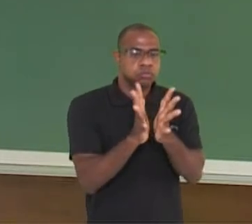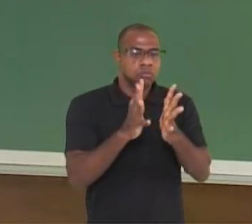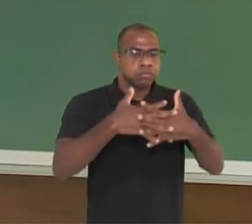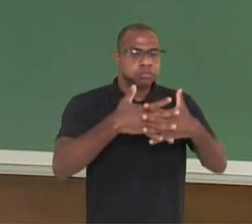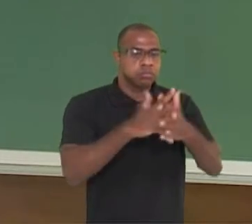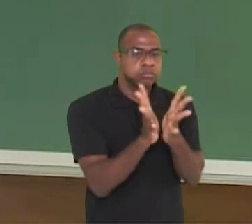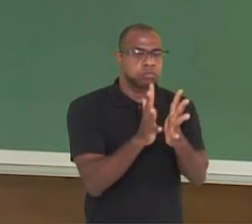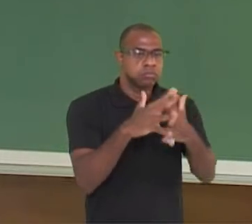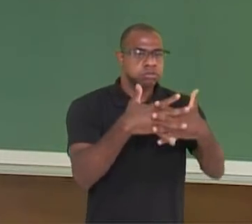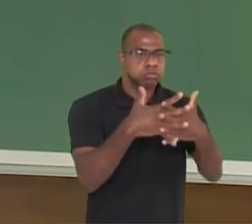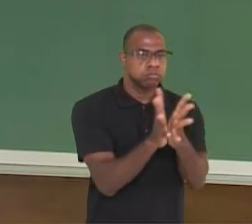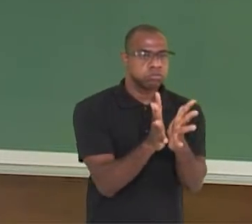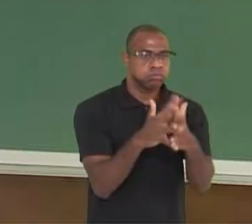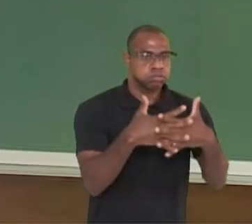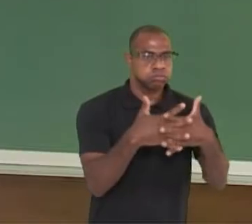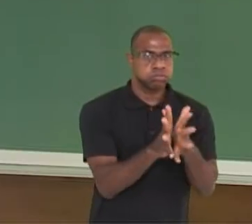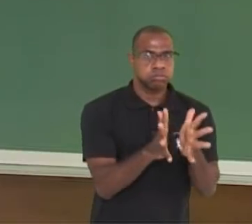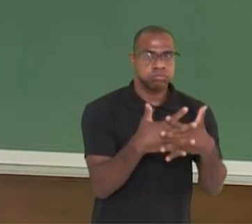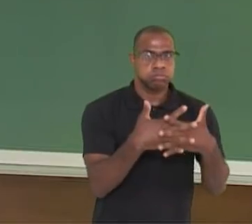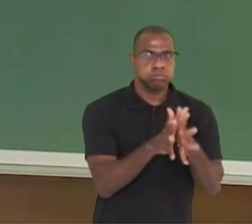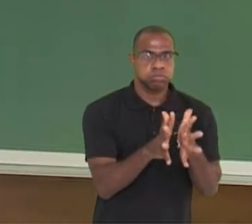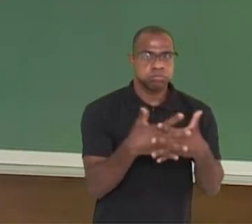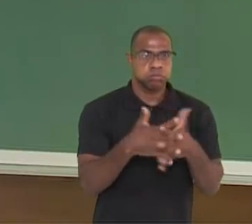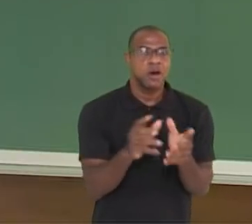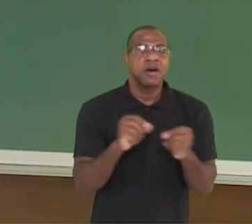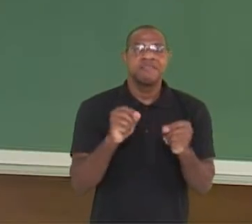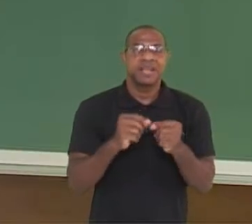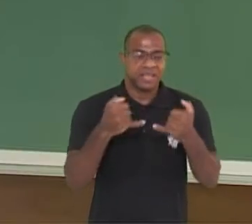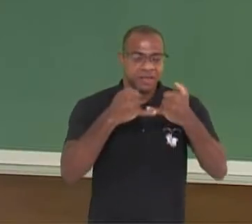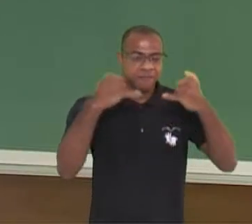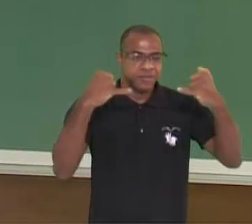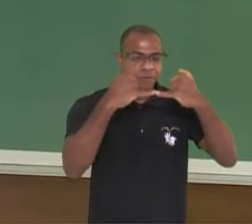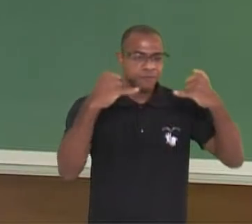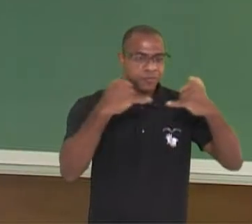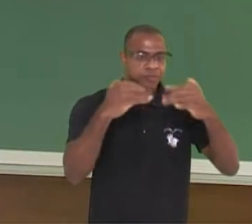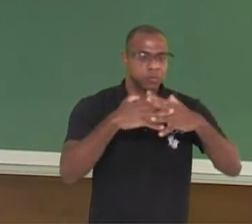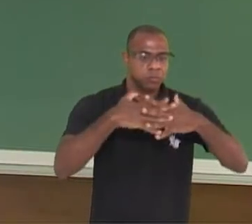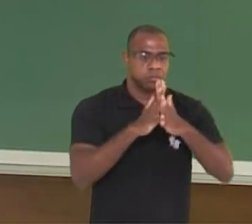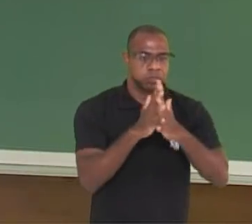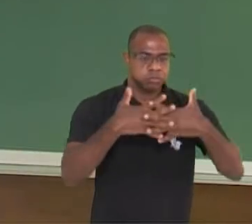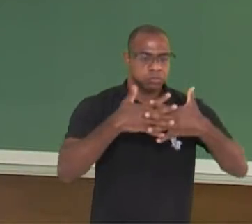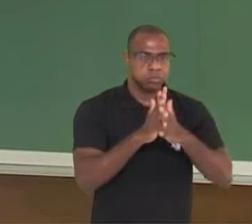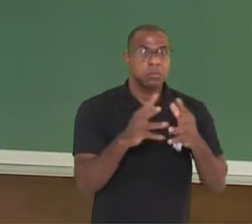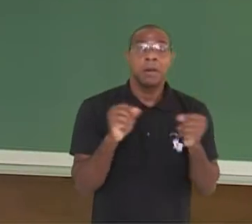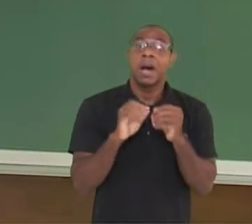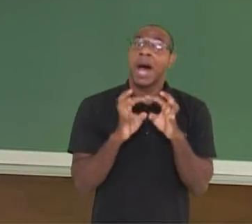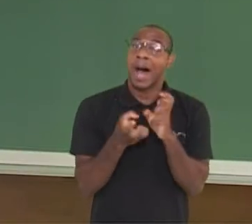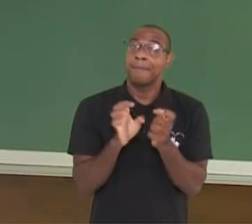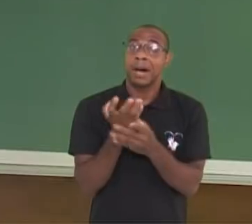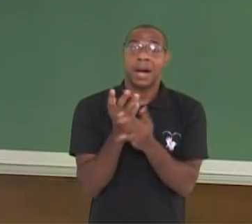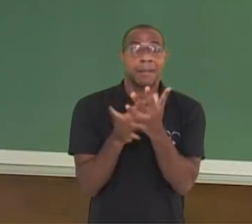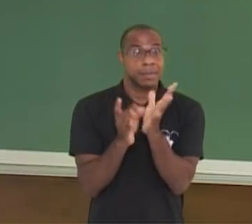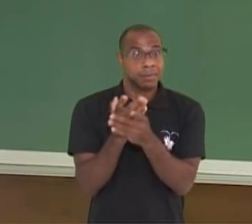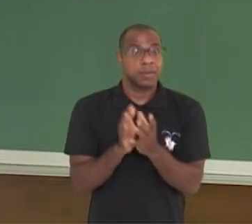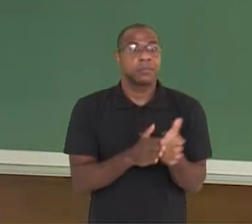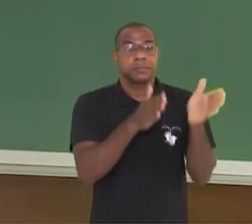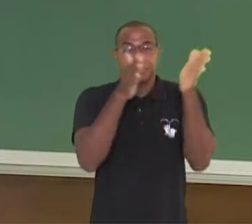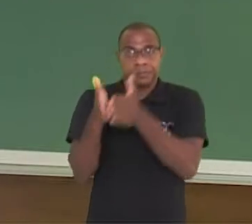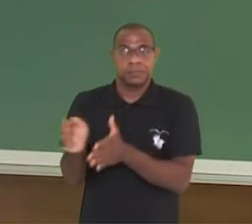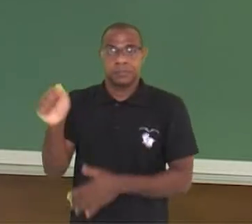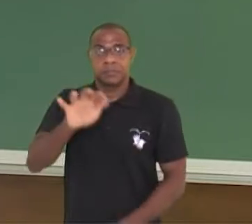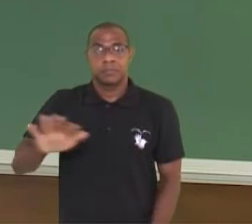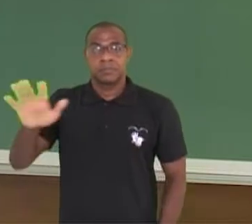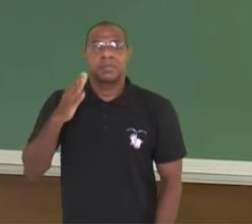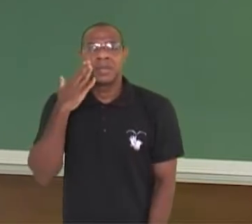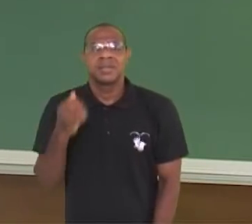conseguia transformar, então, fazer 8 fios ao mesmo tempo, mas movida à mão. Aqui você tem um tear mecânico